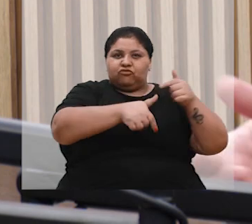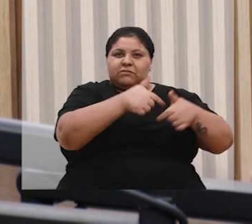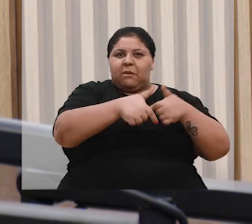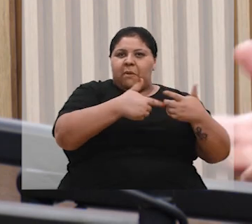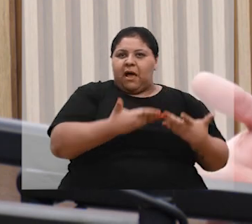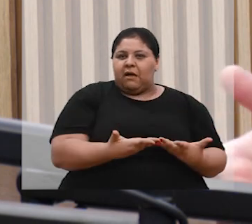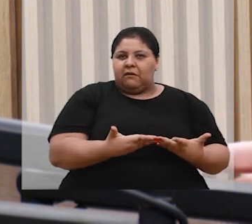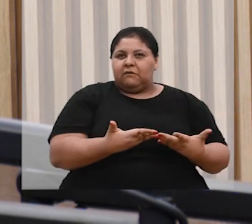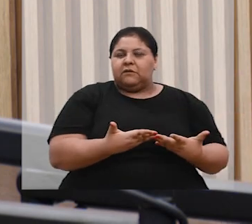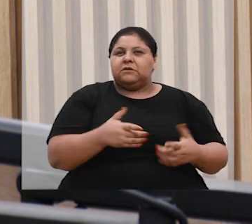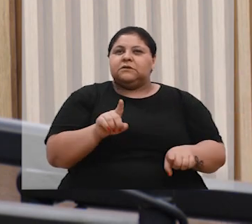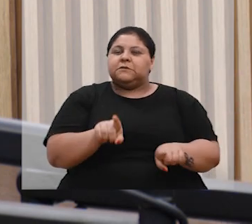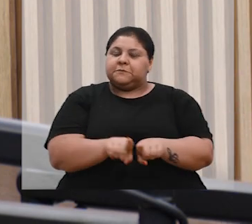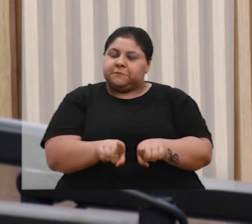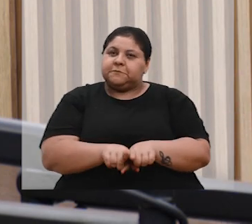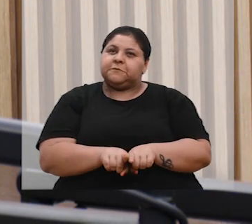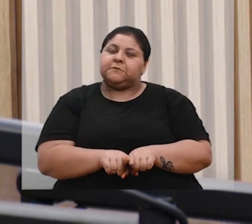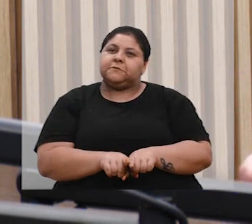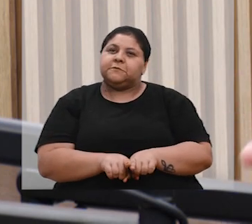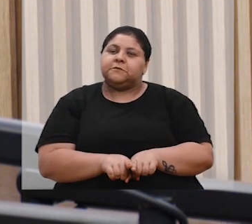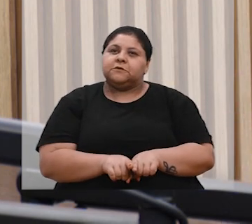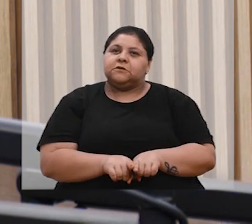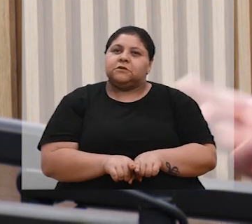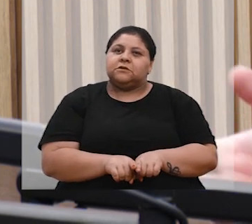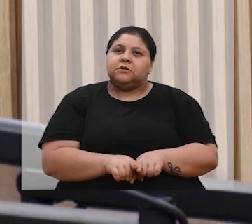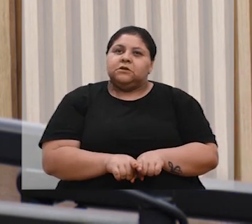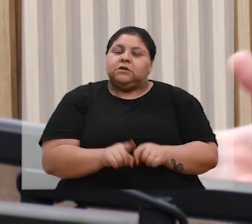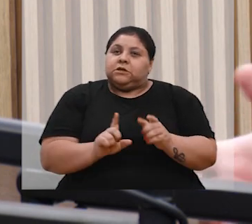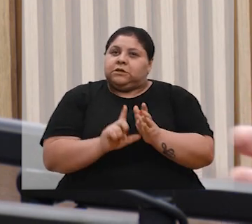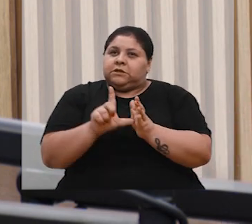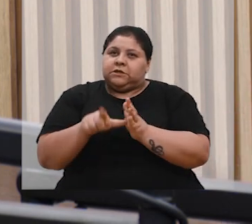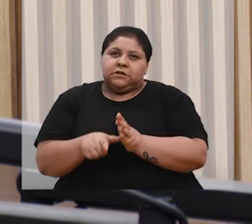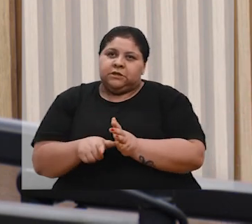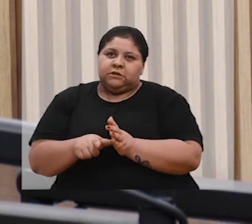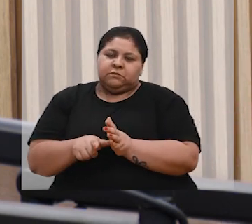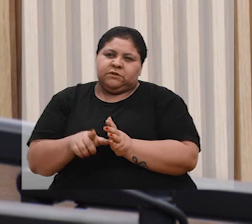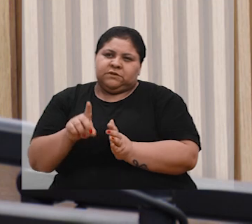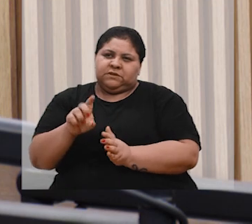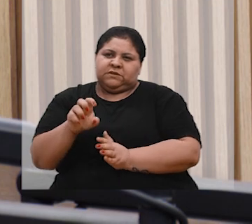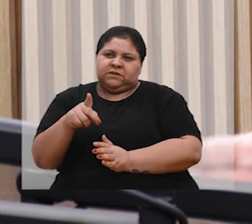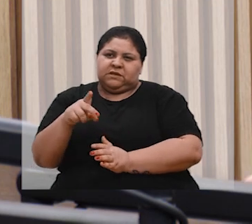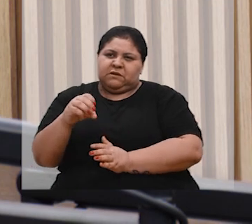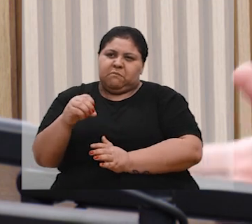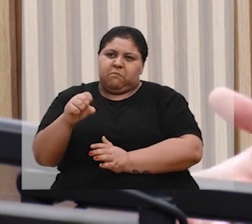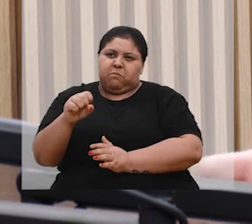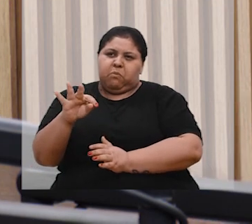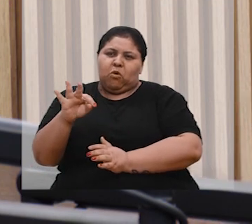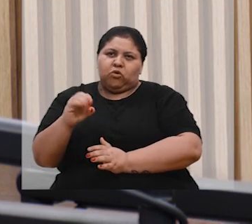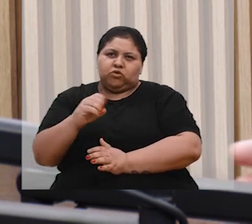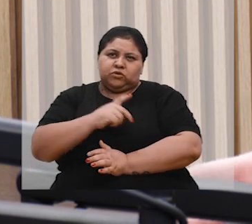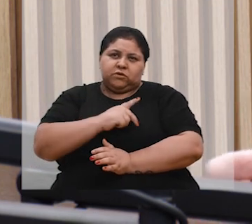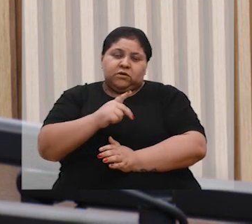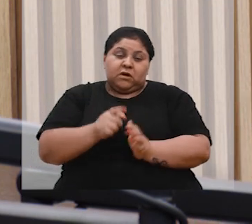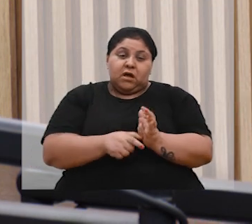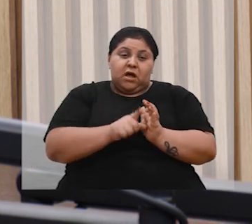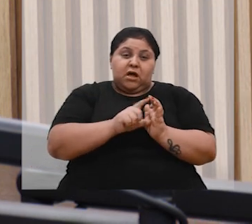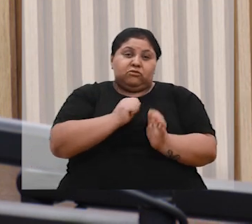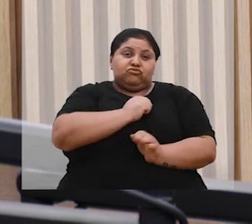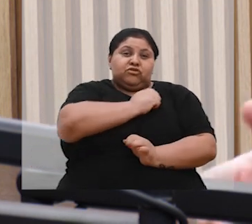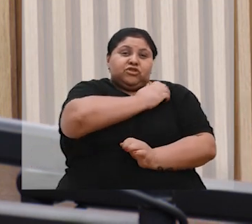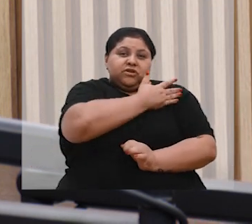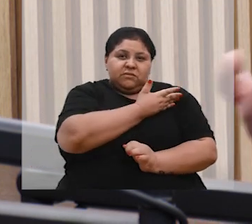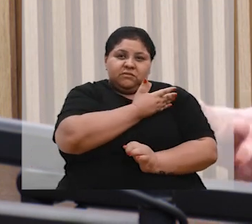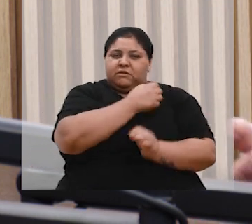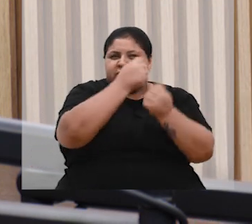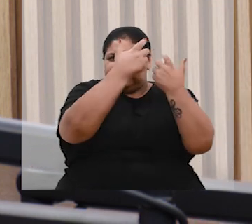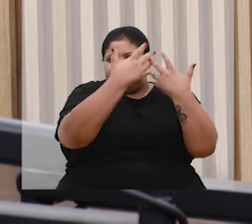das razões em que foi deposto o presidente, né? Antes do regime militar seria essa justificativa, enfim,